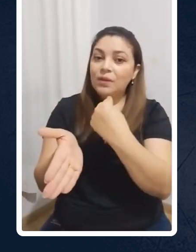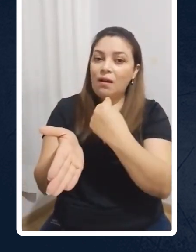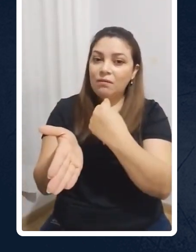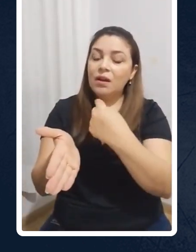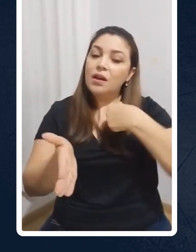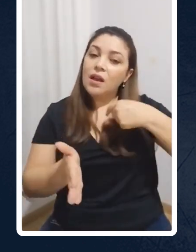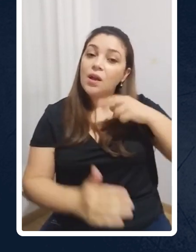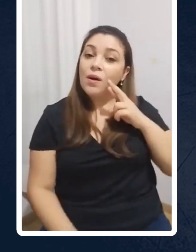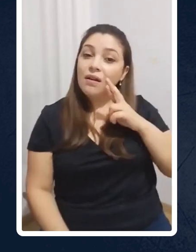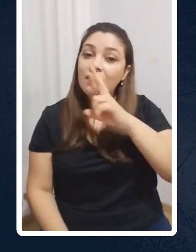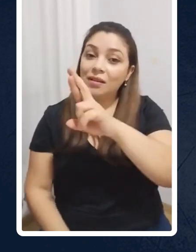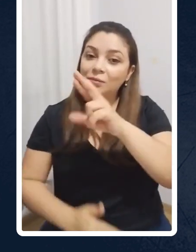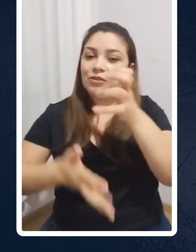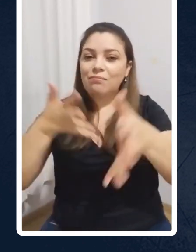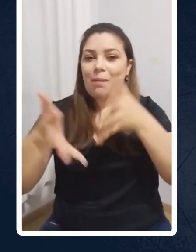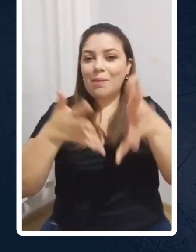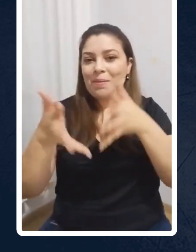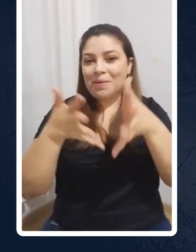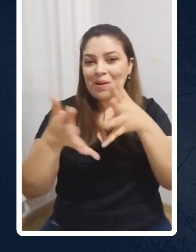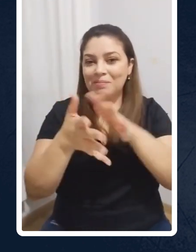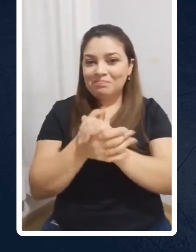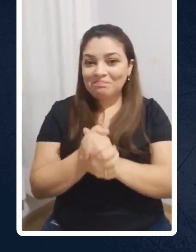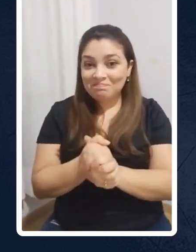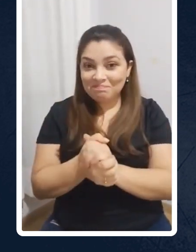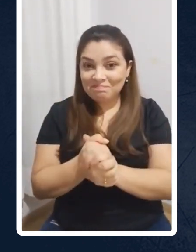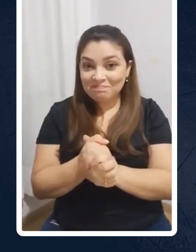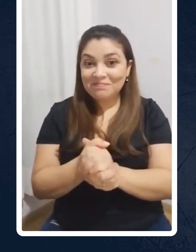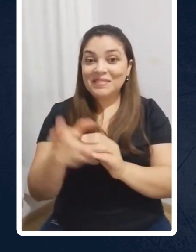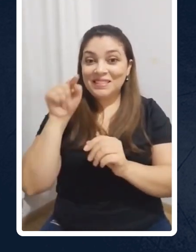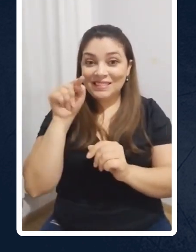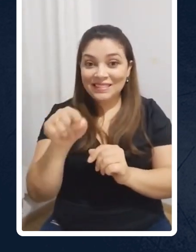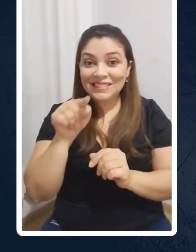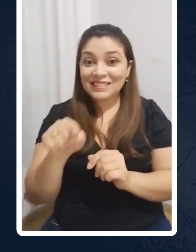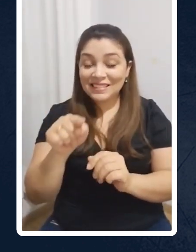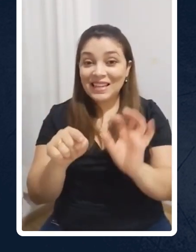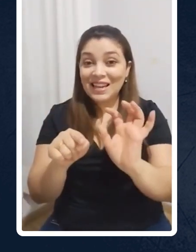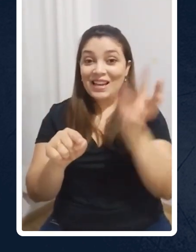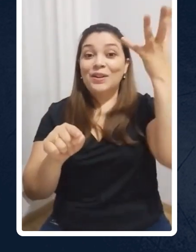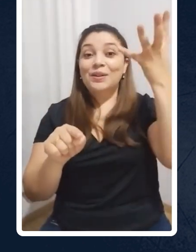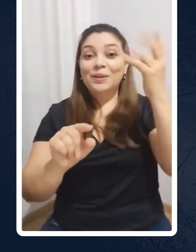Ali, a surpresa, a capacidade